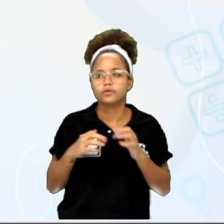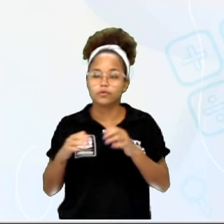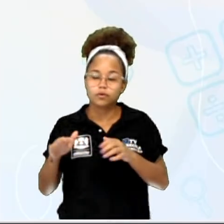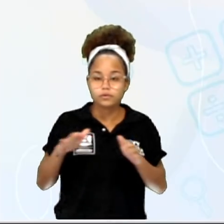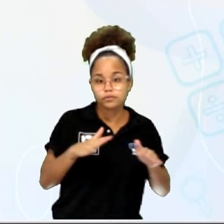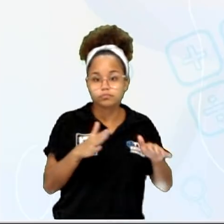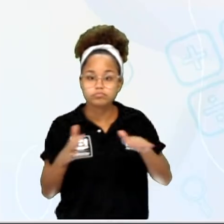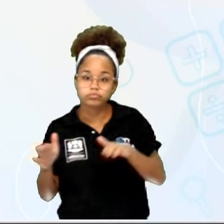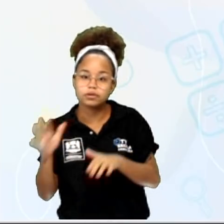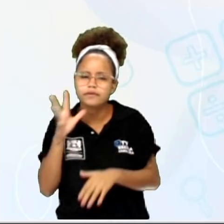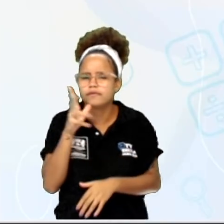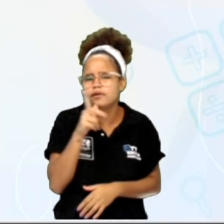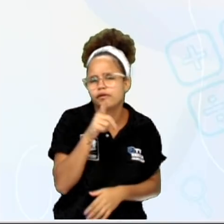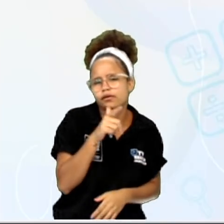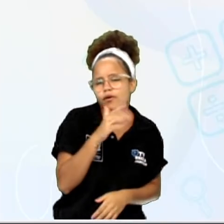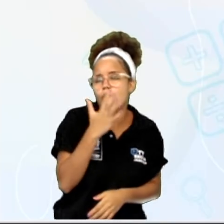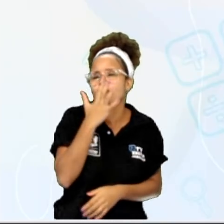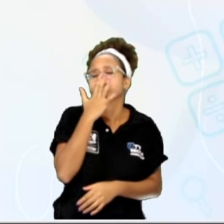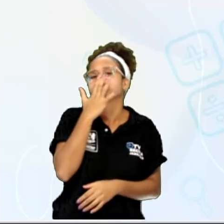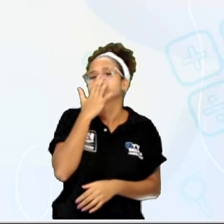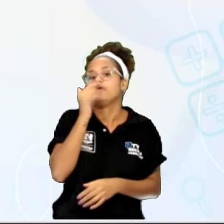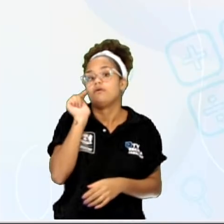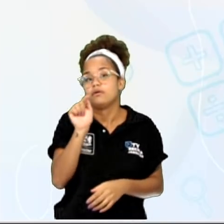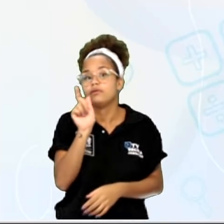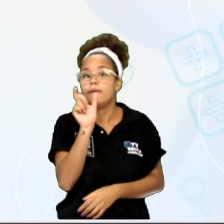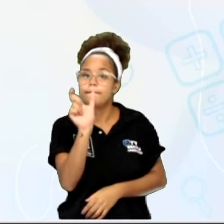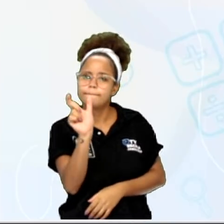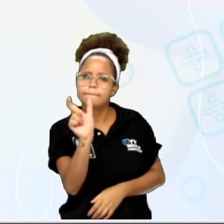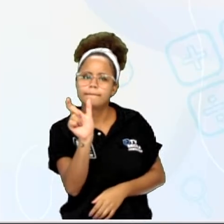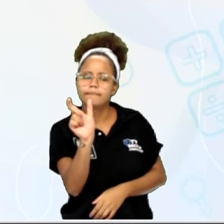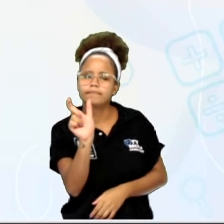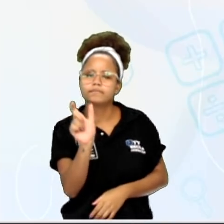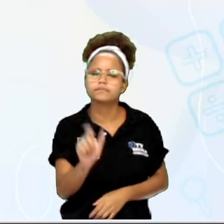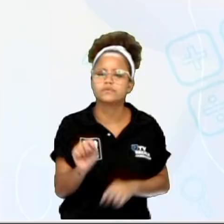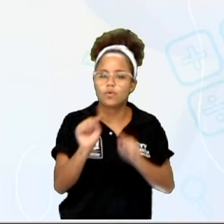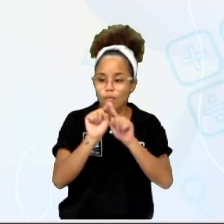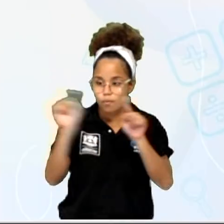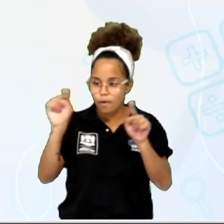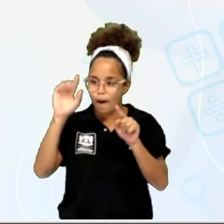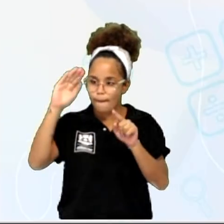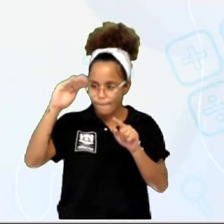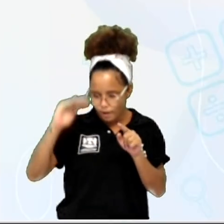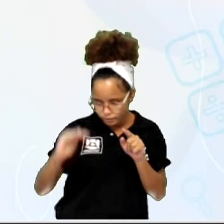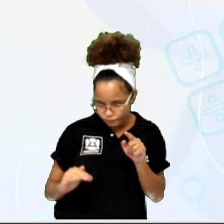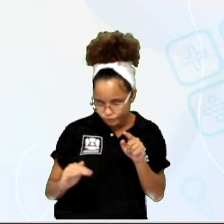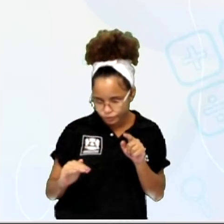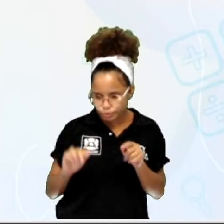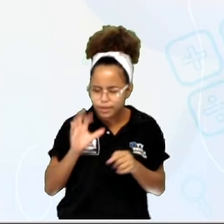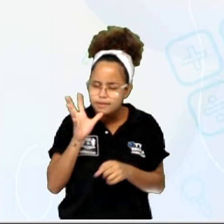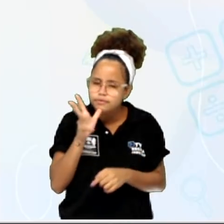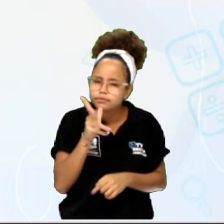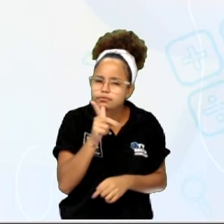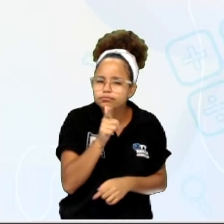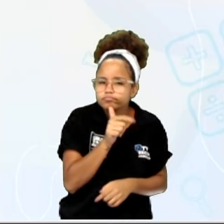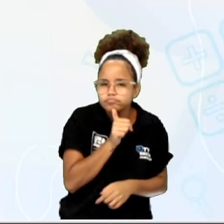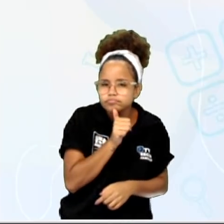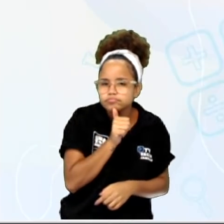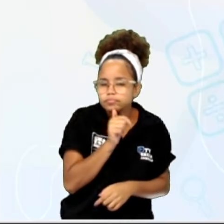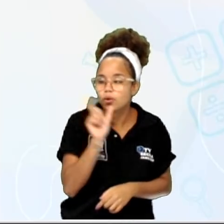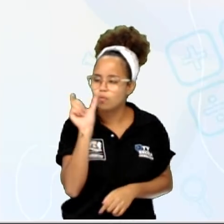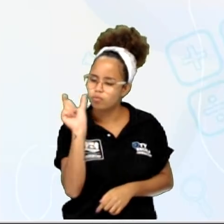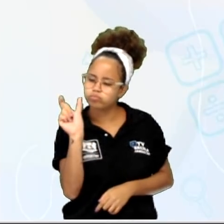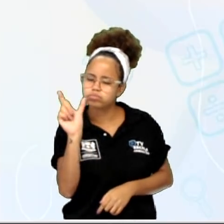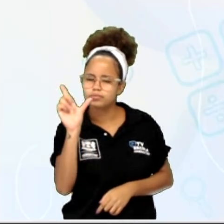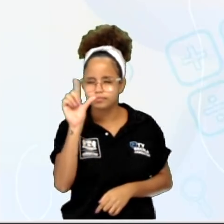devagarinho, fascinados. Com relação às palavras grifadas, baixinho e devagarinho, a utilização do diminutivo